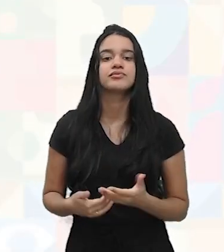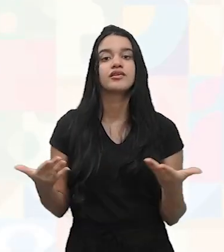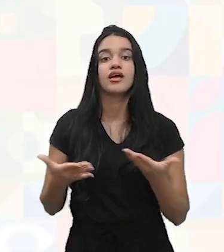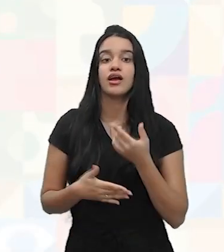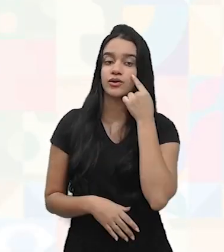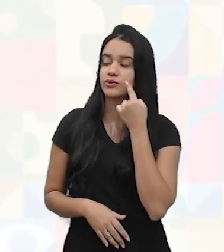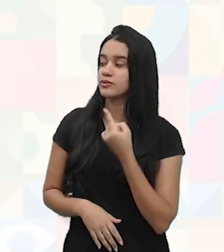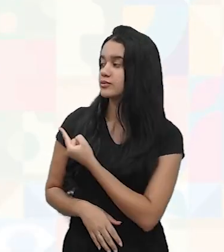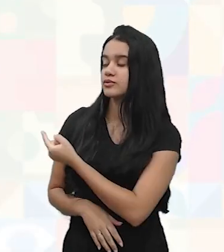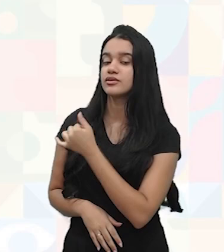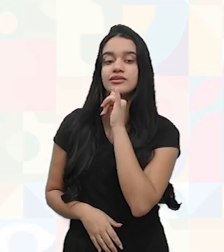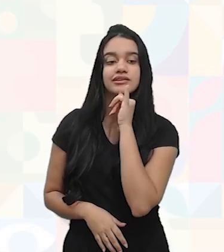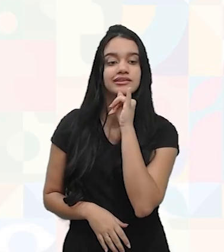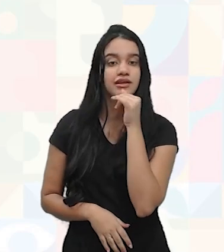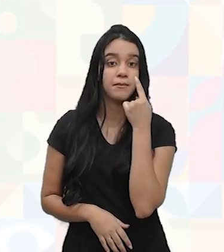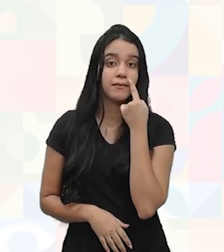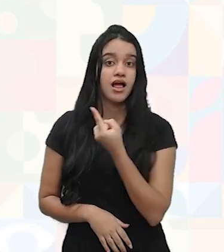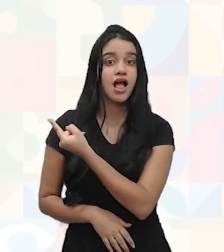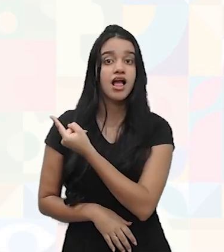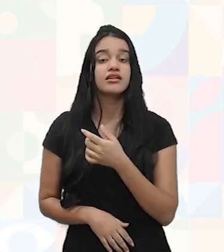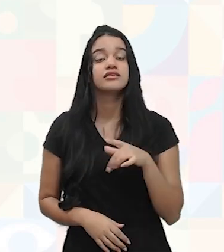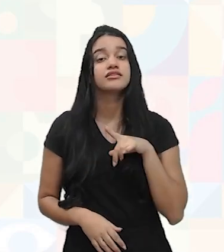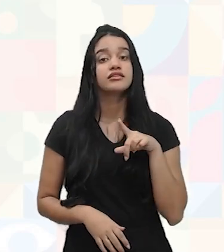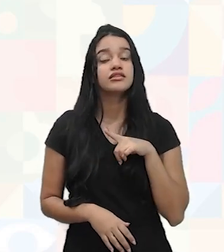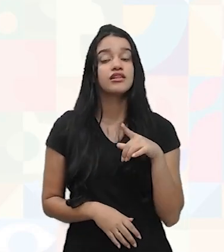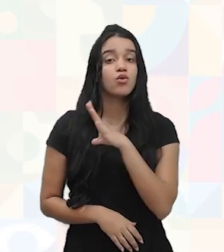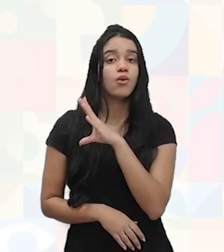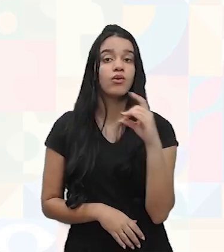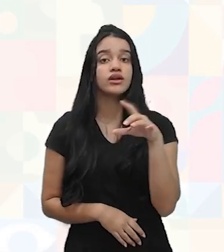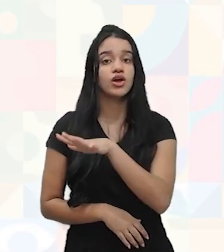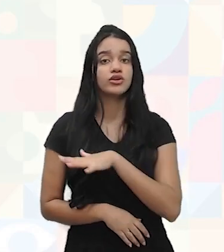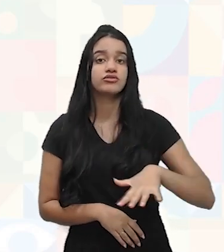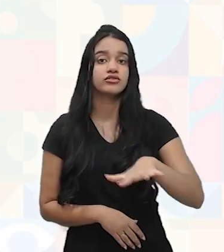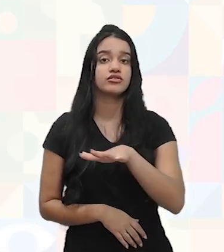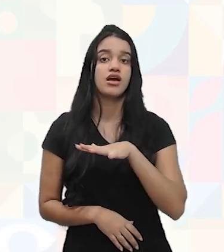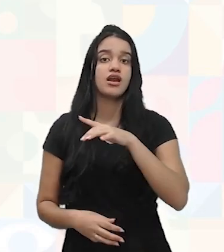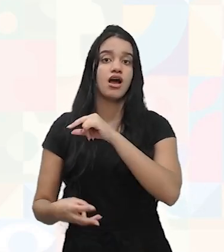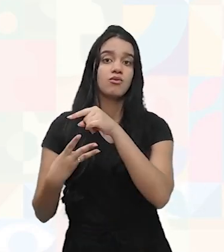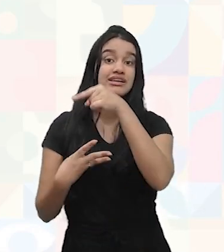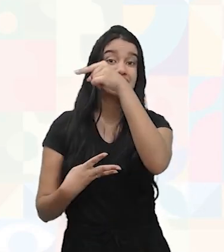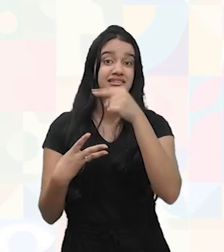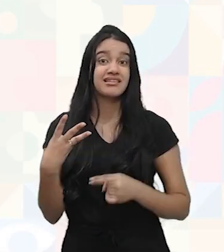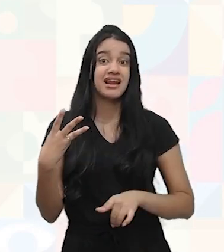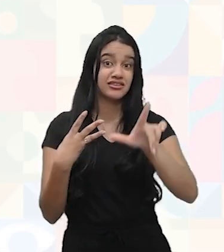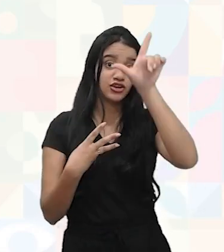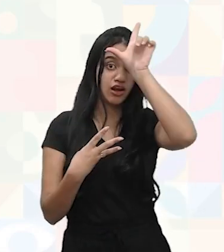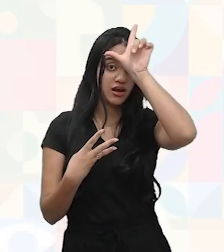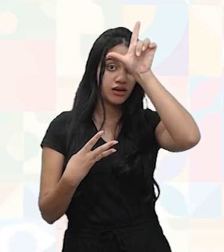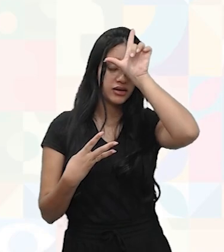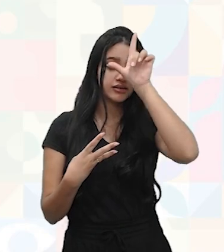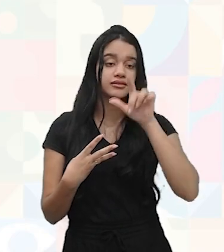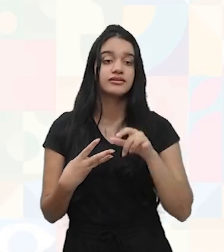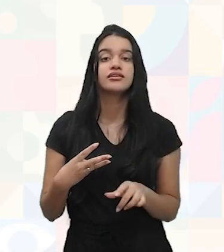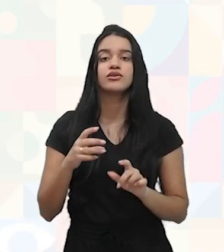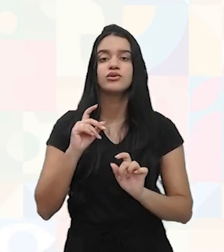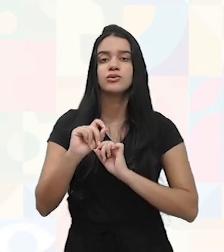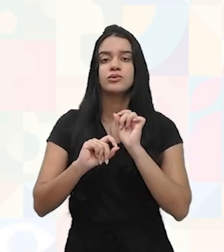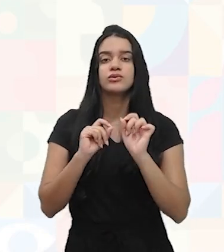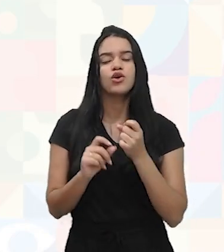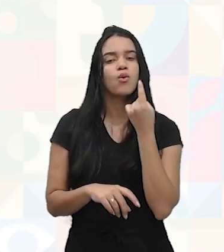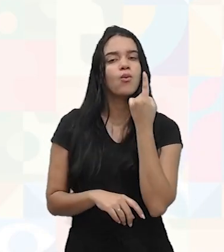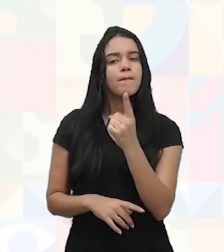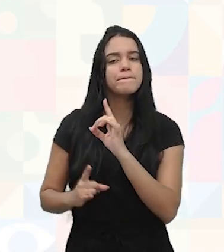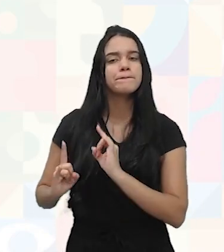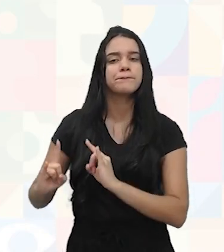exemplo ao lado, né, a gente vê que tem um coordenador geral da brigada, 3 líderes, ou seja, é apenas um prédio com